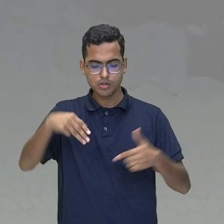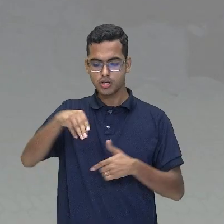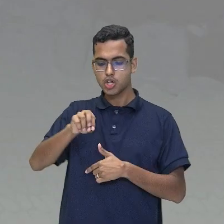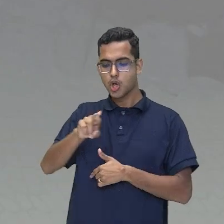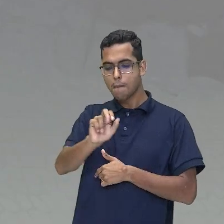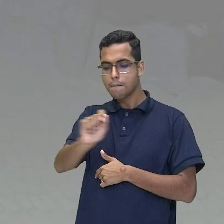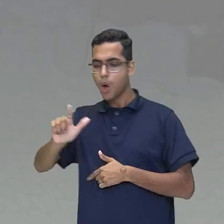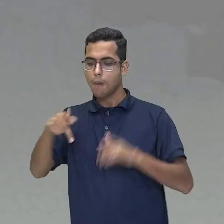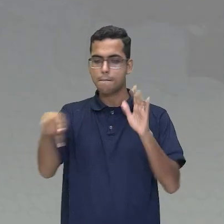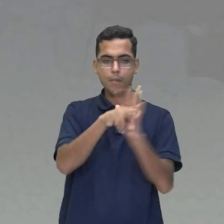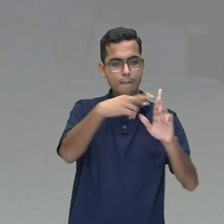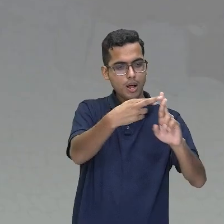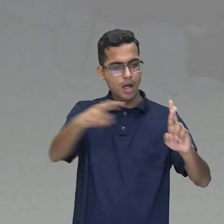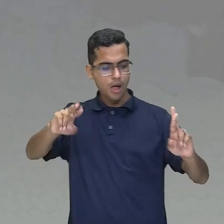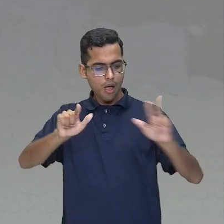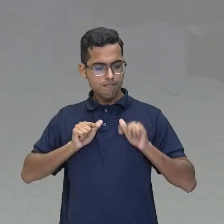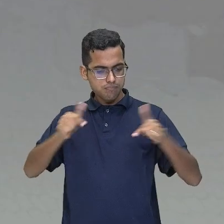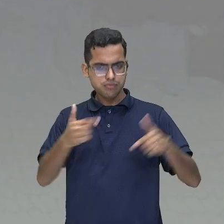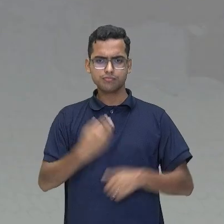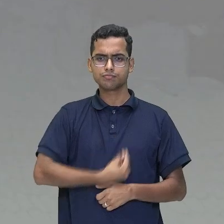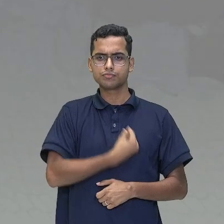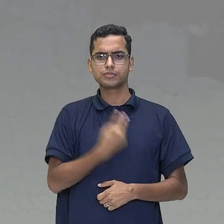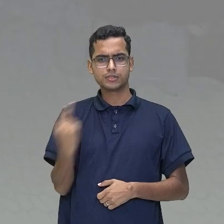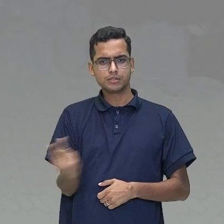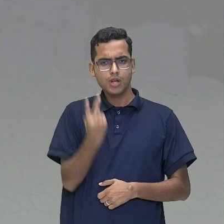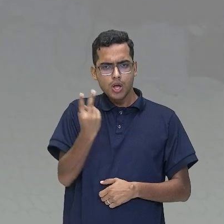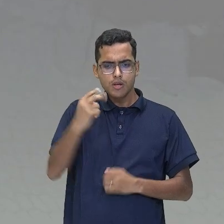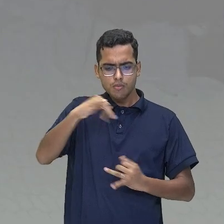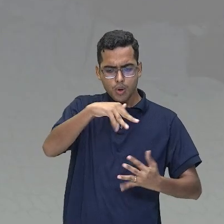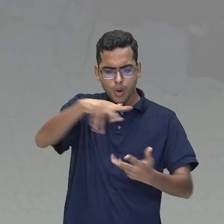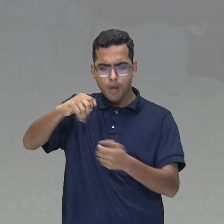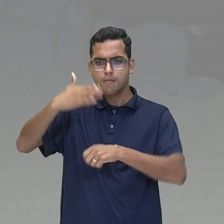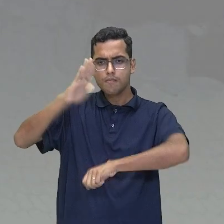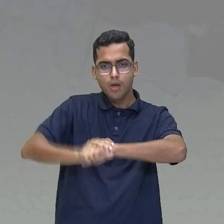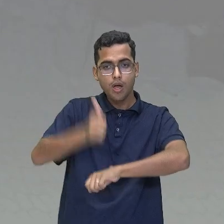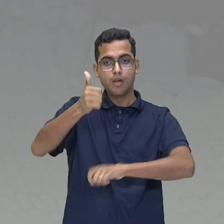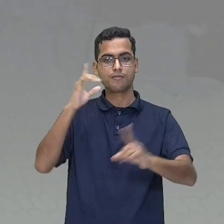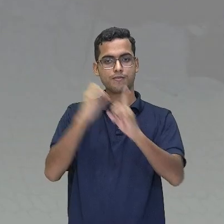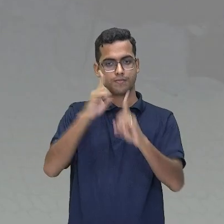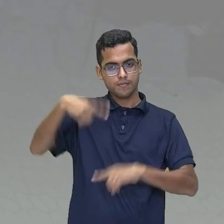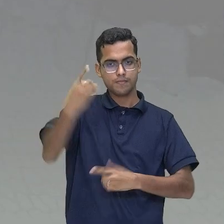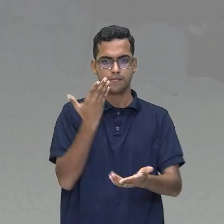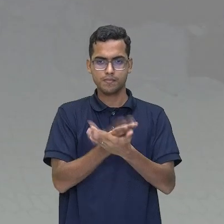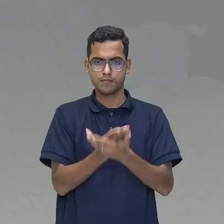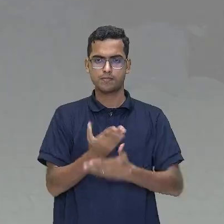da nossa religião para que a gente possa viver num mundo melhor. E até o nosso próximo encontro.